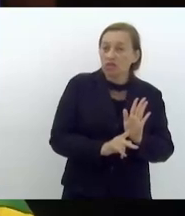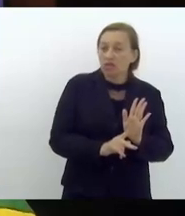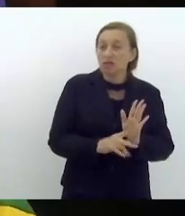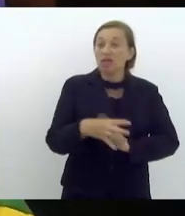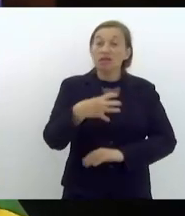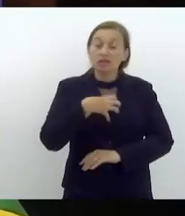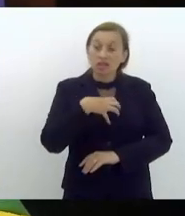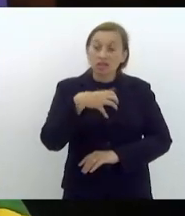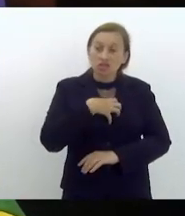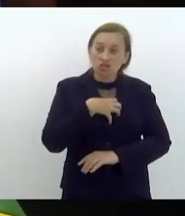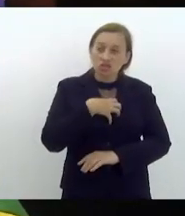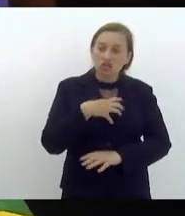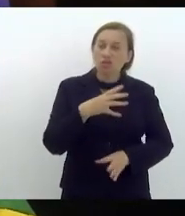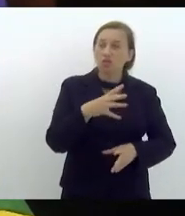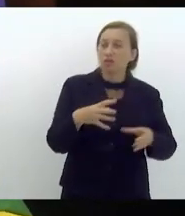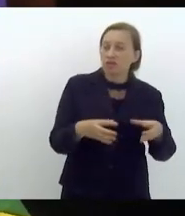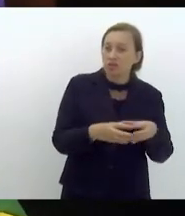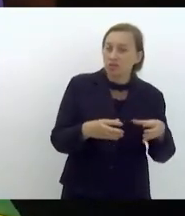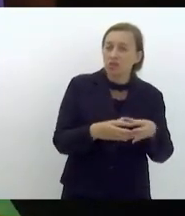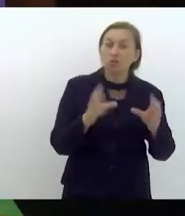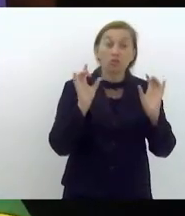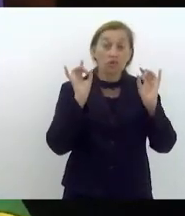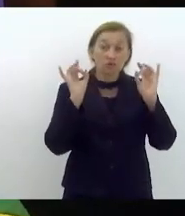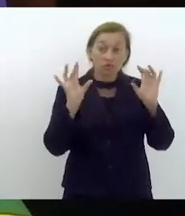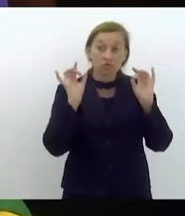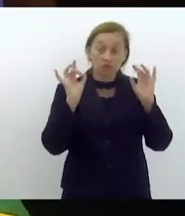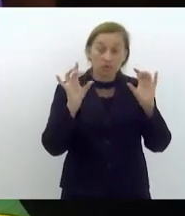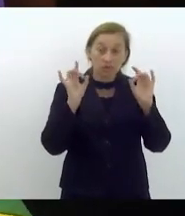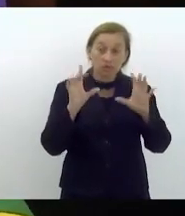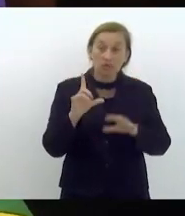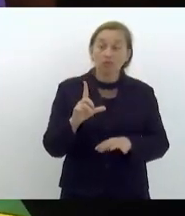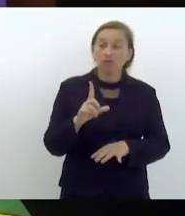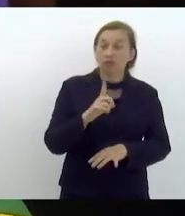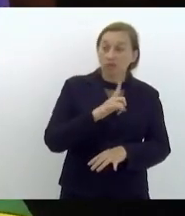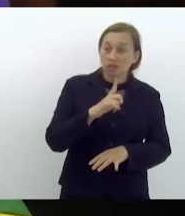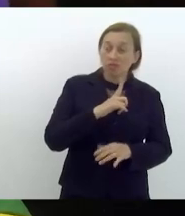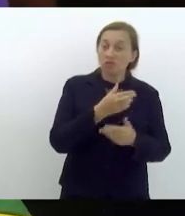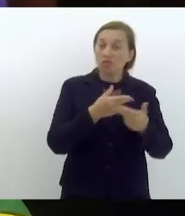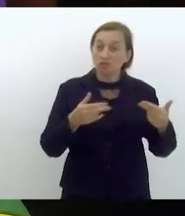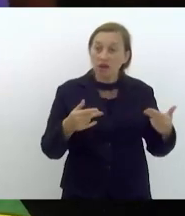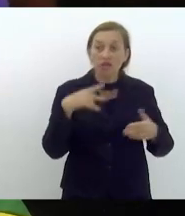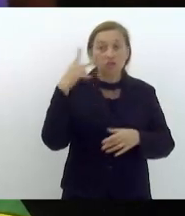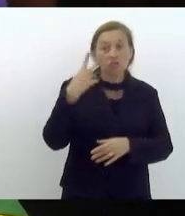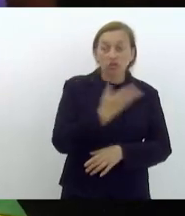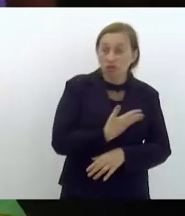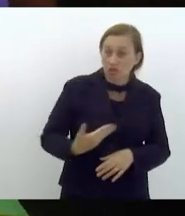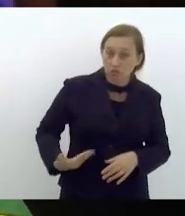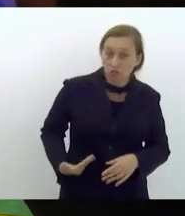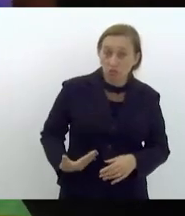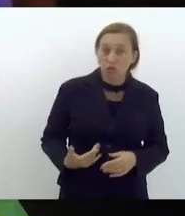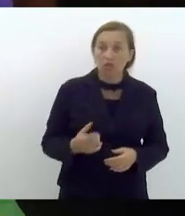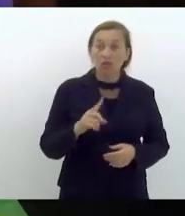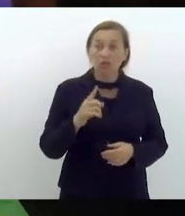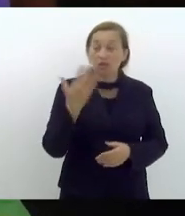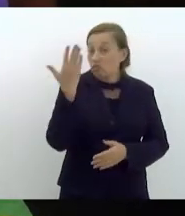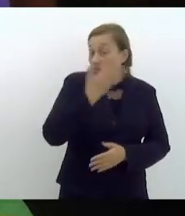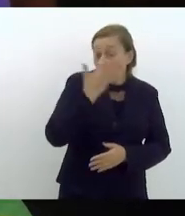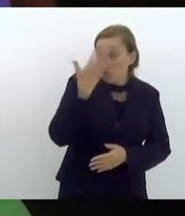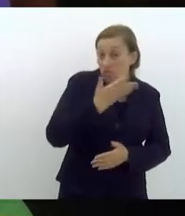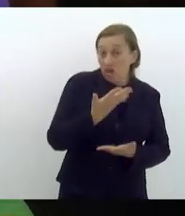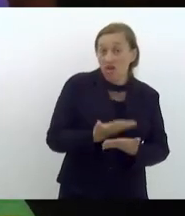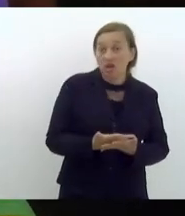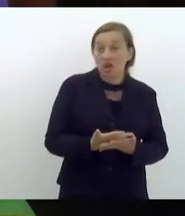sentido para essa população em especial quando temos muitas políticas públicas que não vê não